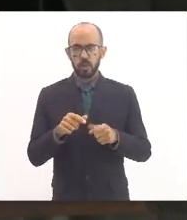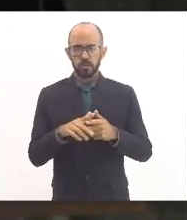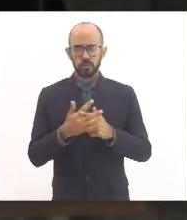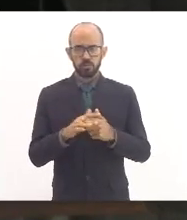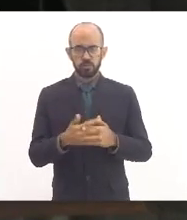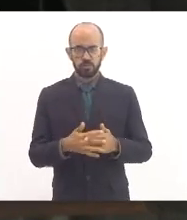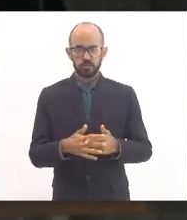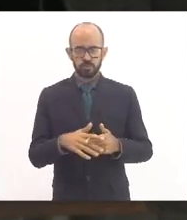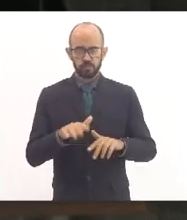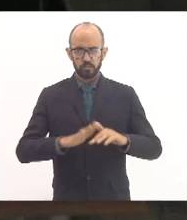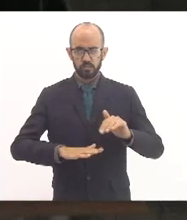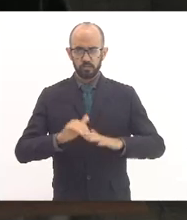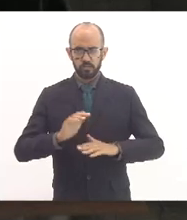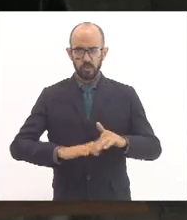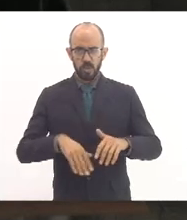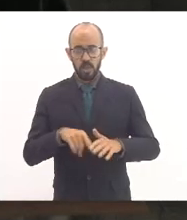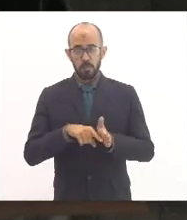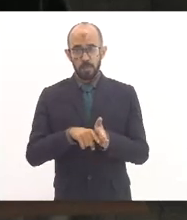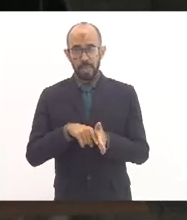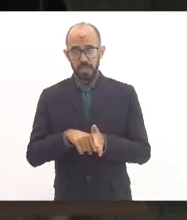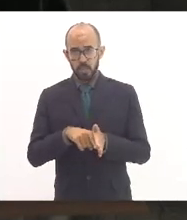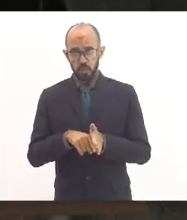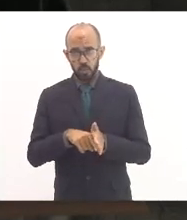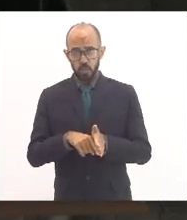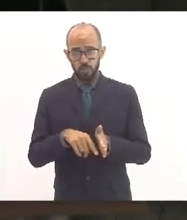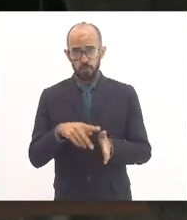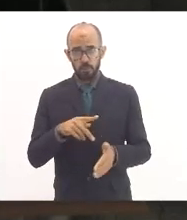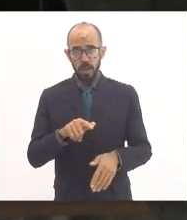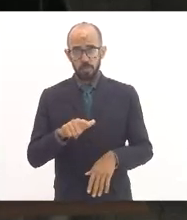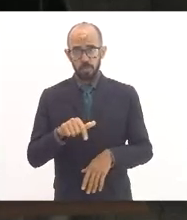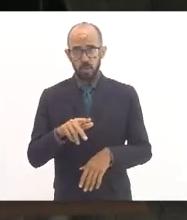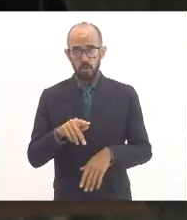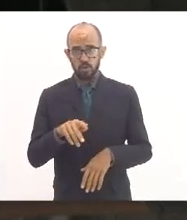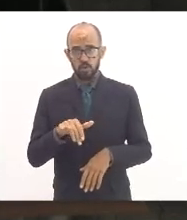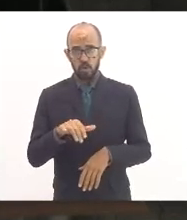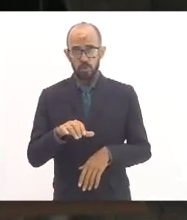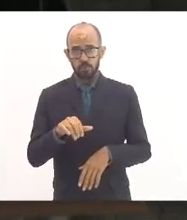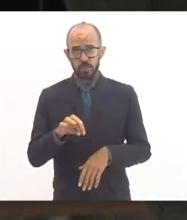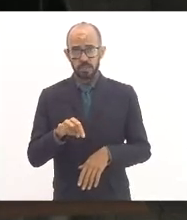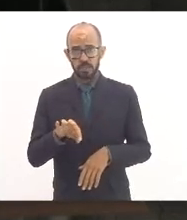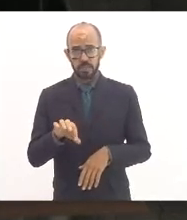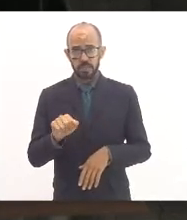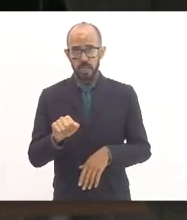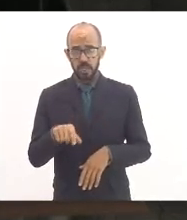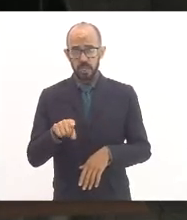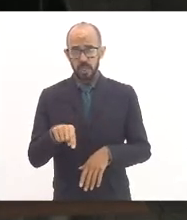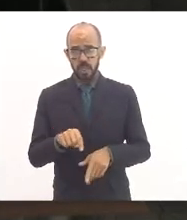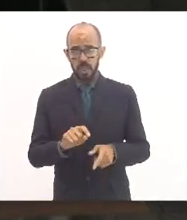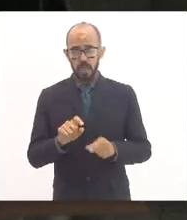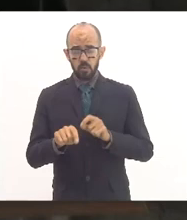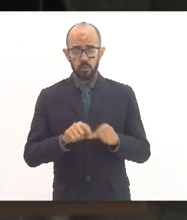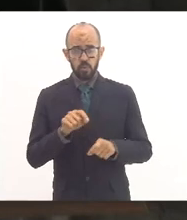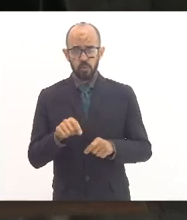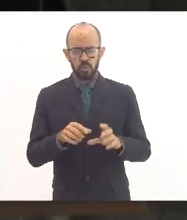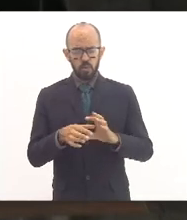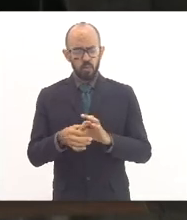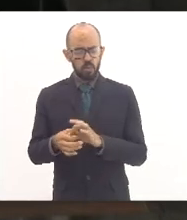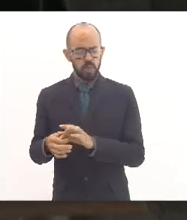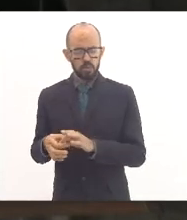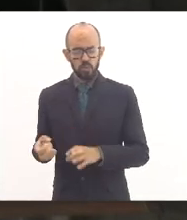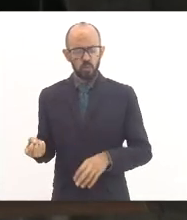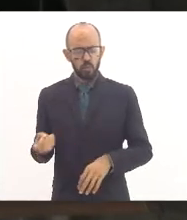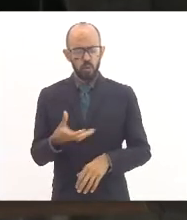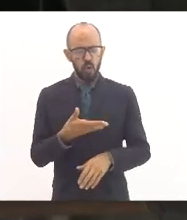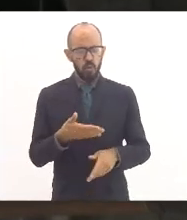perito papiloscopista tá até a cidade de modernização e adequação à realidade do que a gente